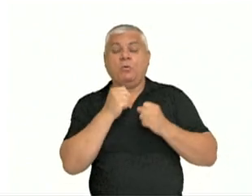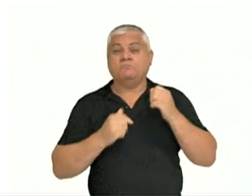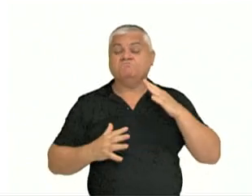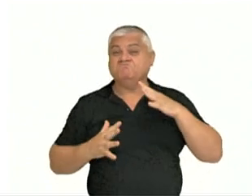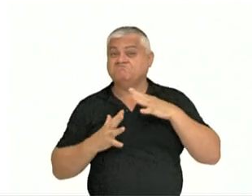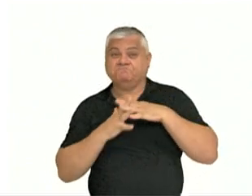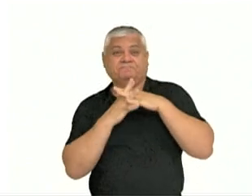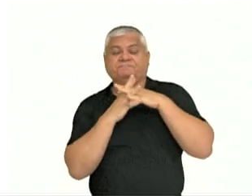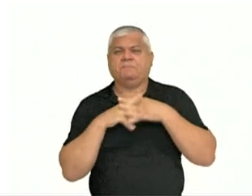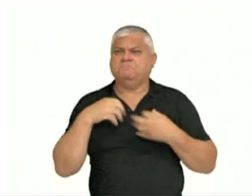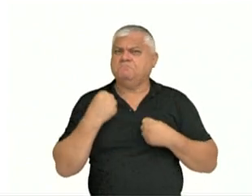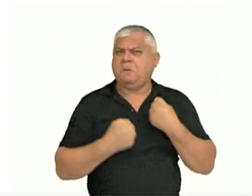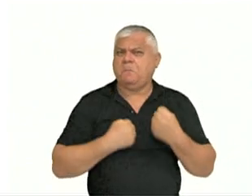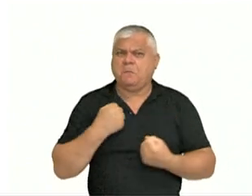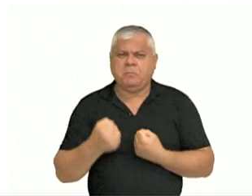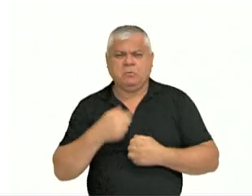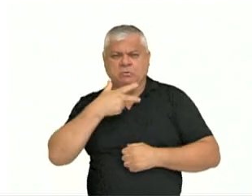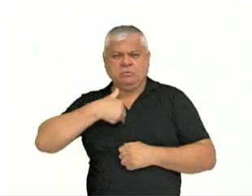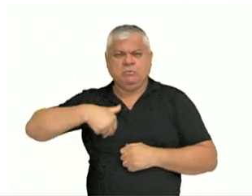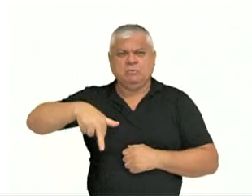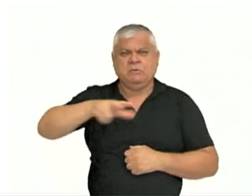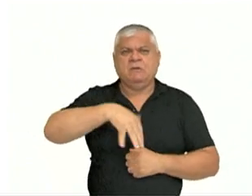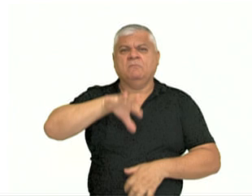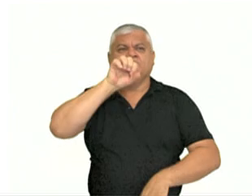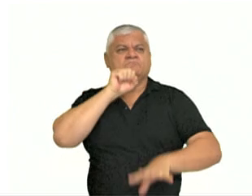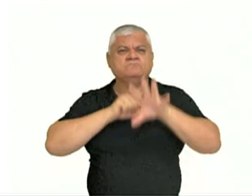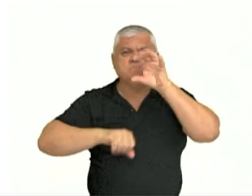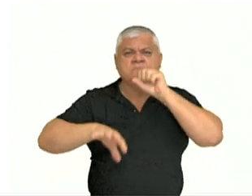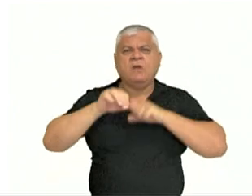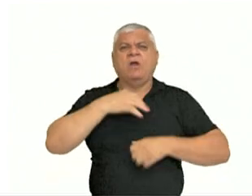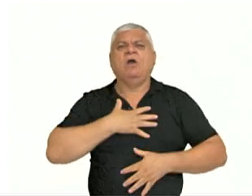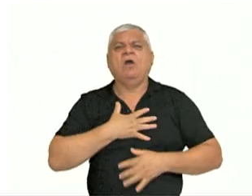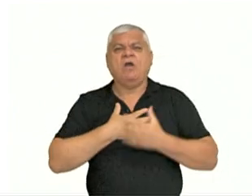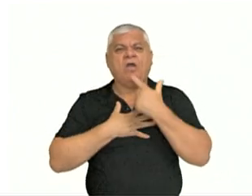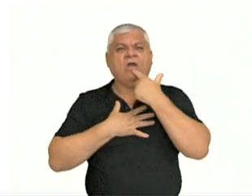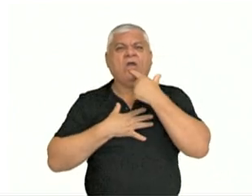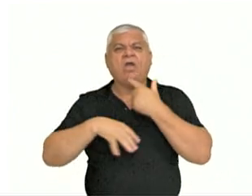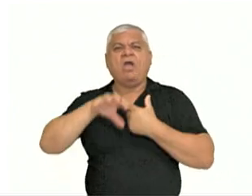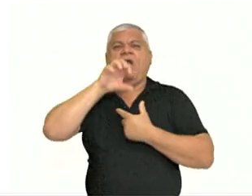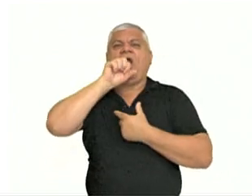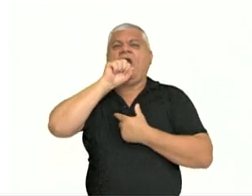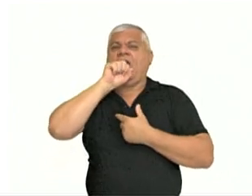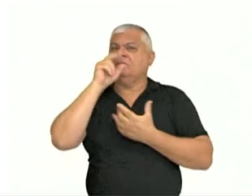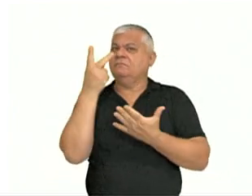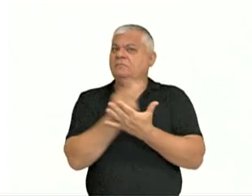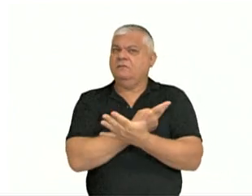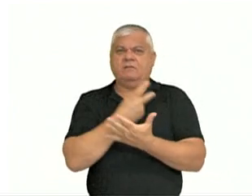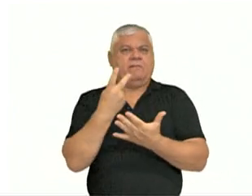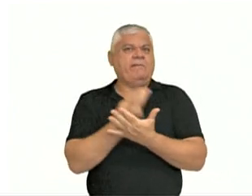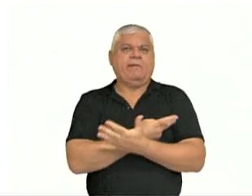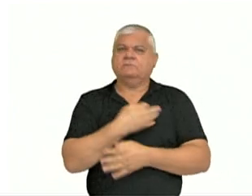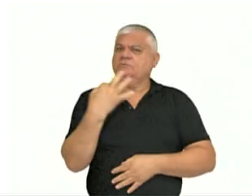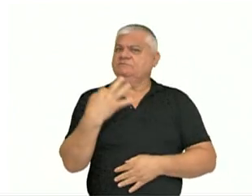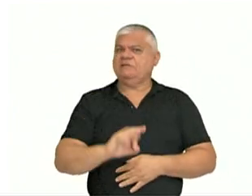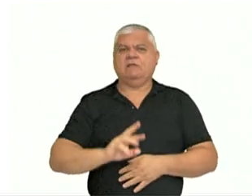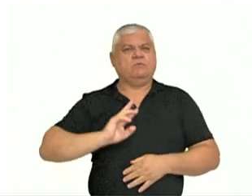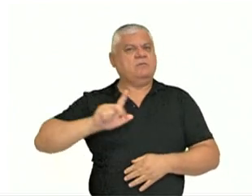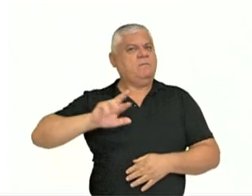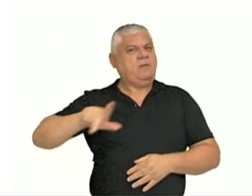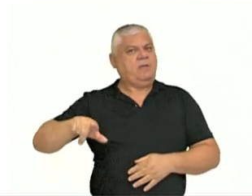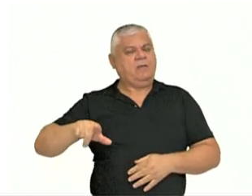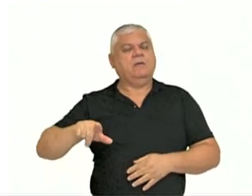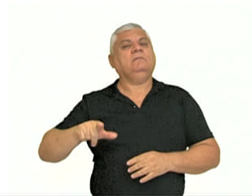intensa, tá? A gente pode acabar respirando sim pela boca, mas isso não é o correto, não é o